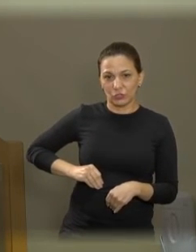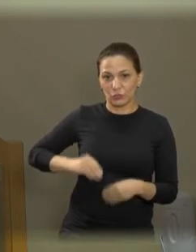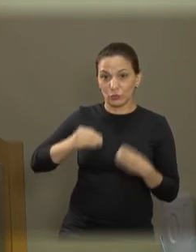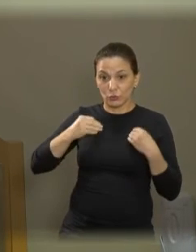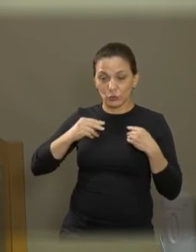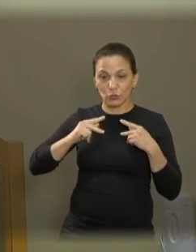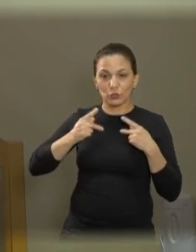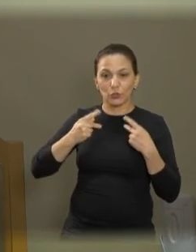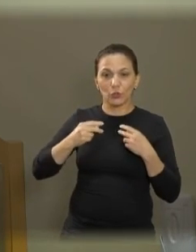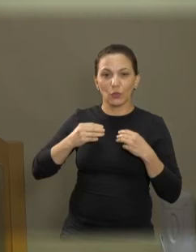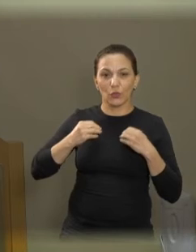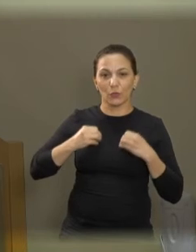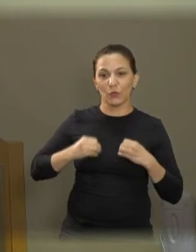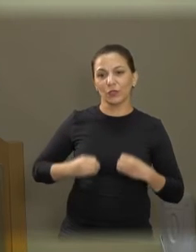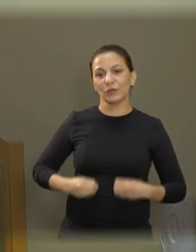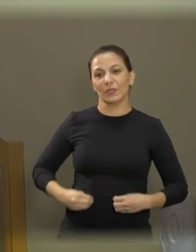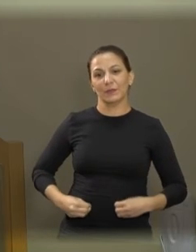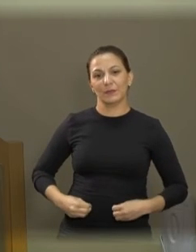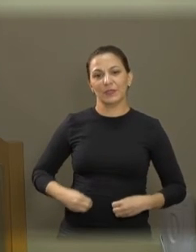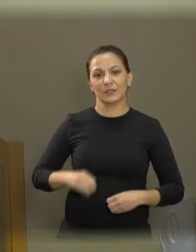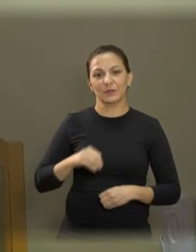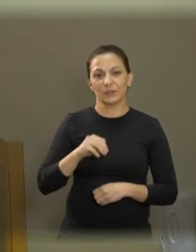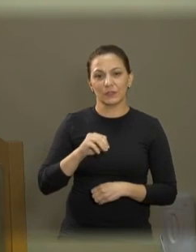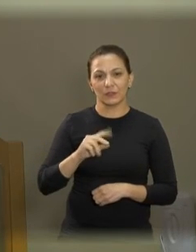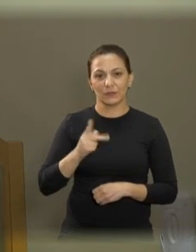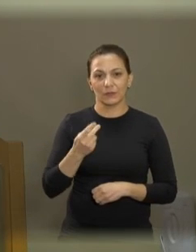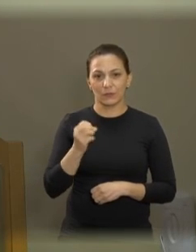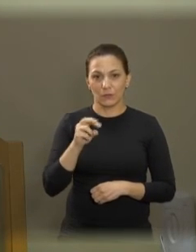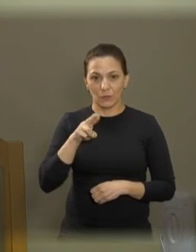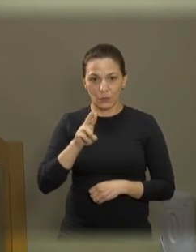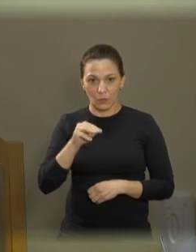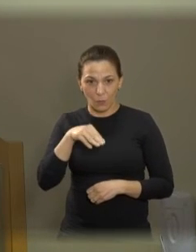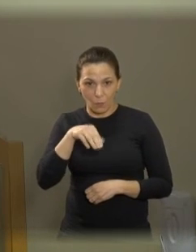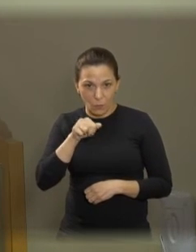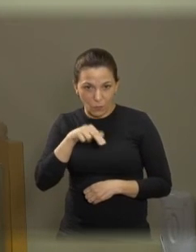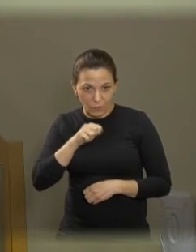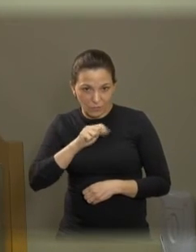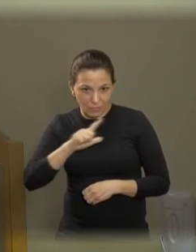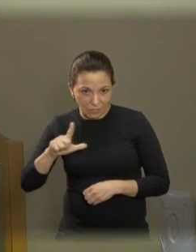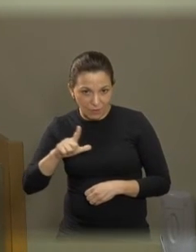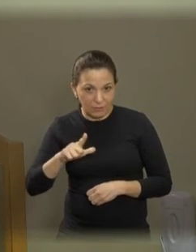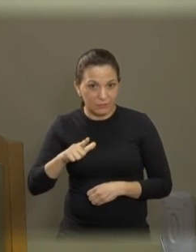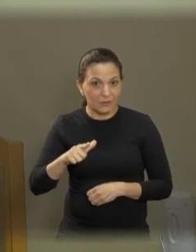Fazer um implante. Eu fui no médico junto, tal. E fez o implante.